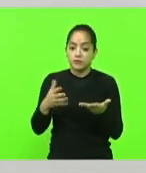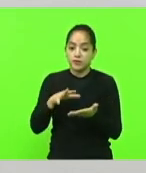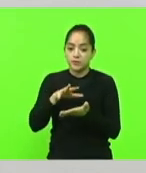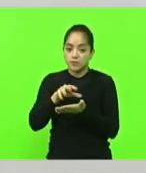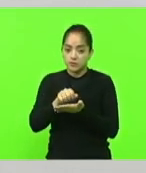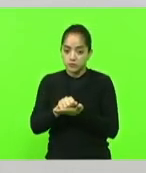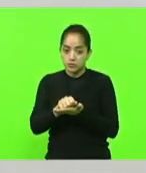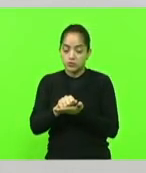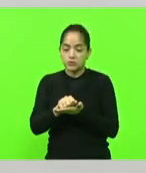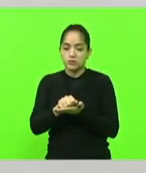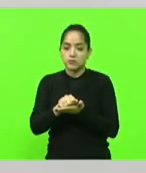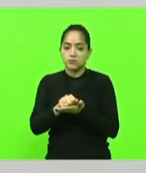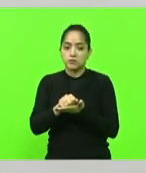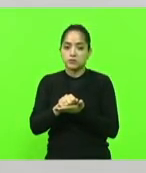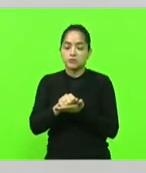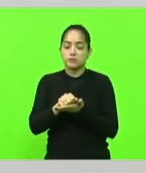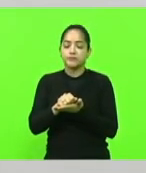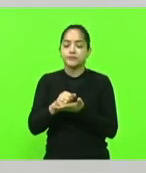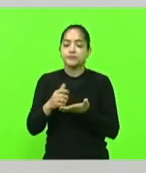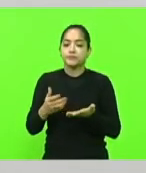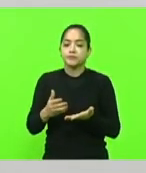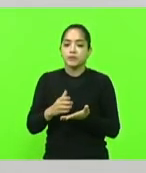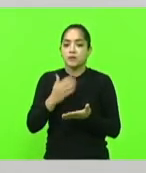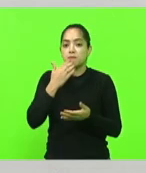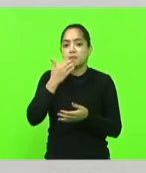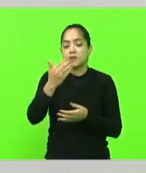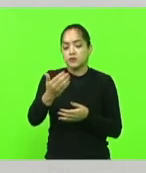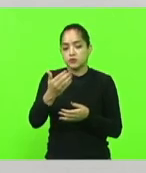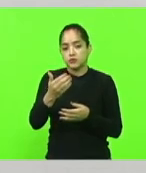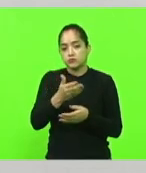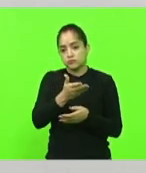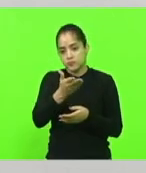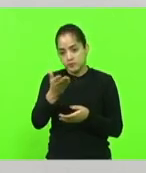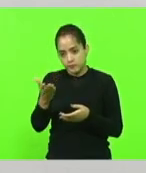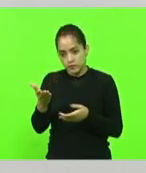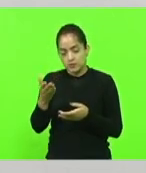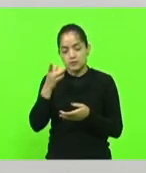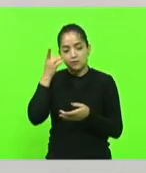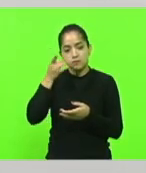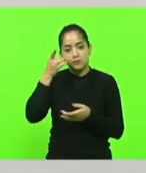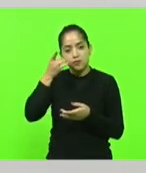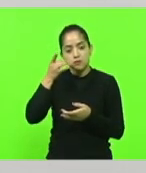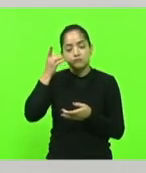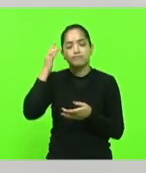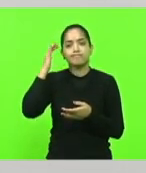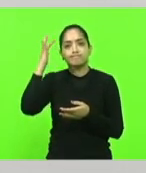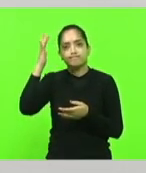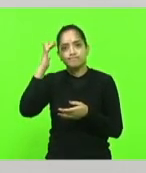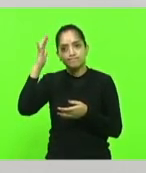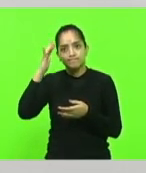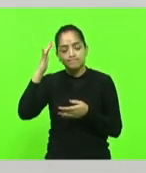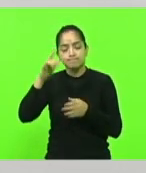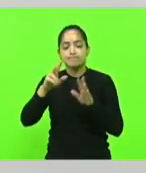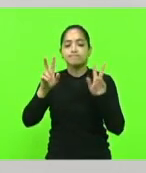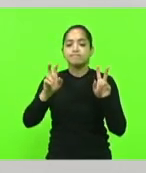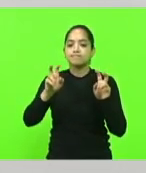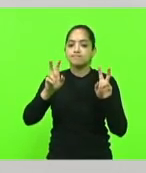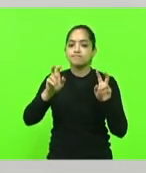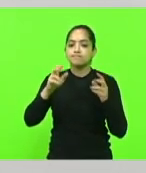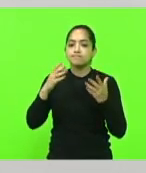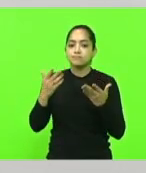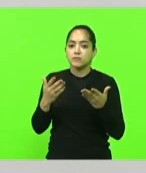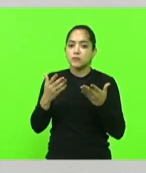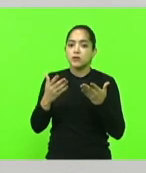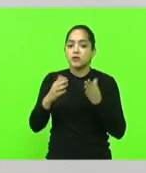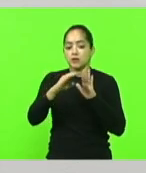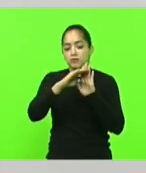aí de pedido aos colegas, né, que a gente faça uma autorreflexão com relação a esses assuntos que eu